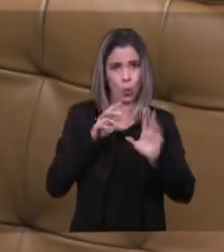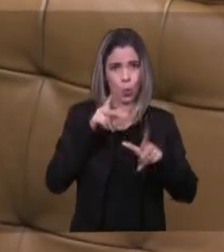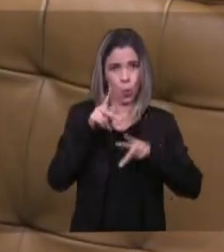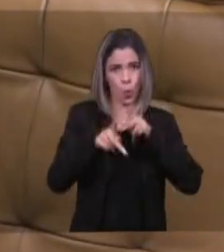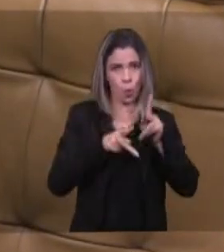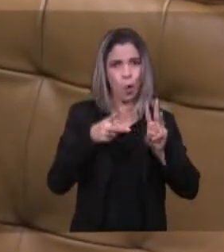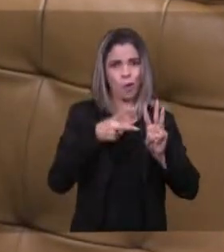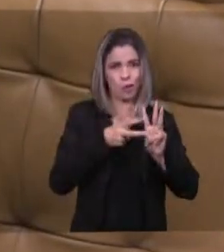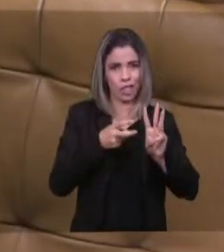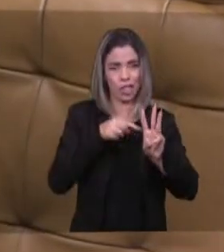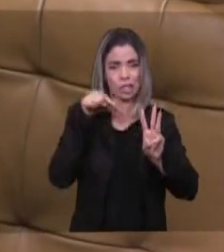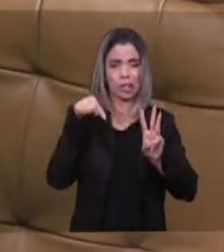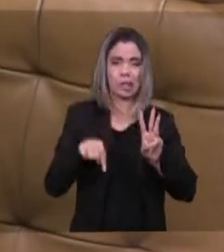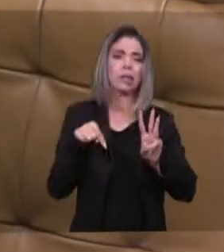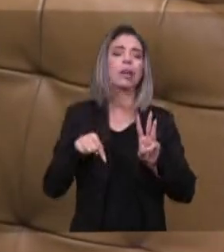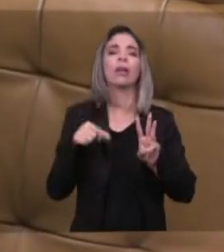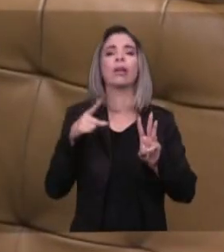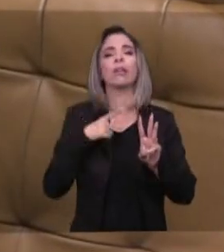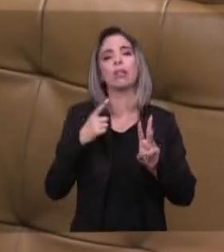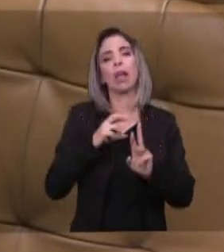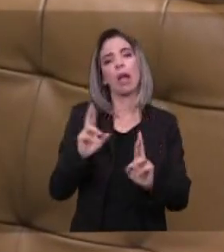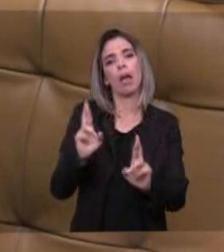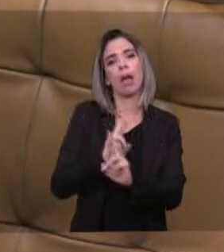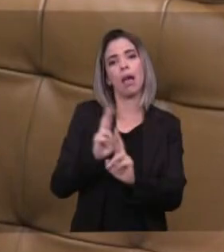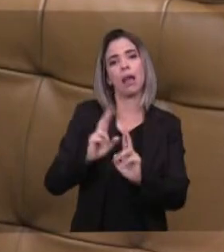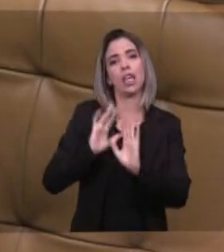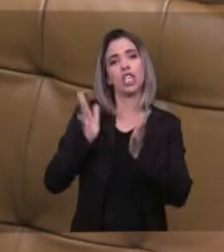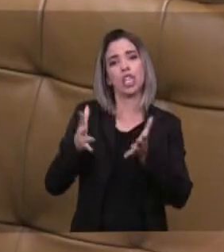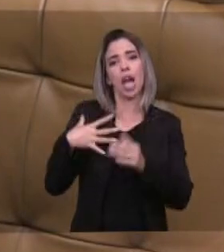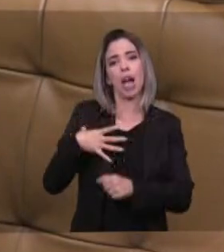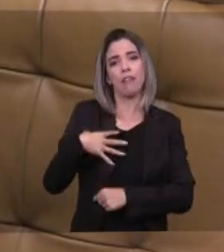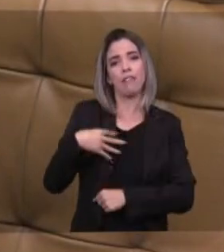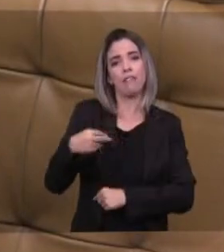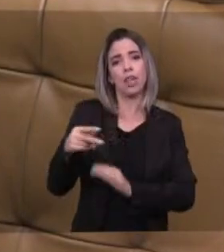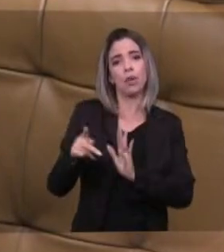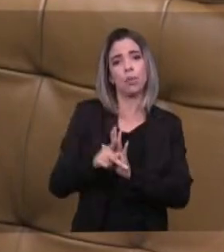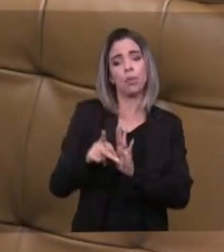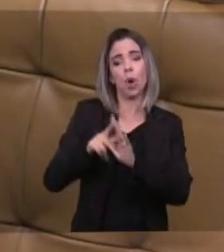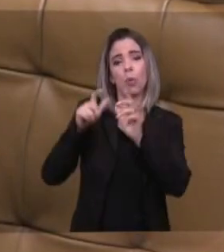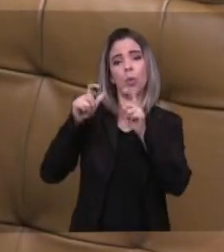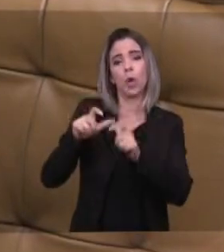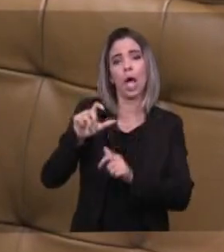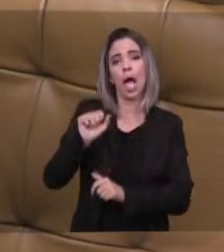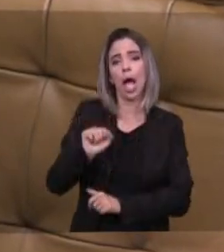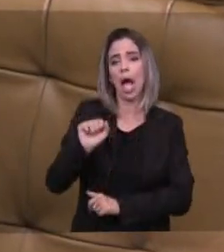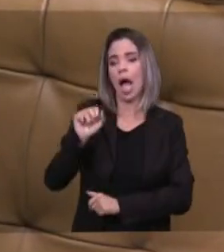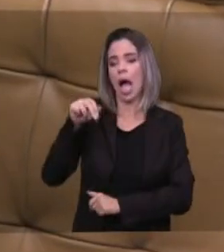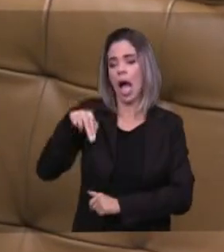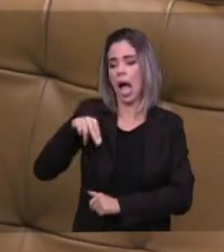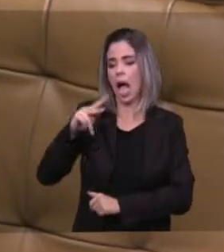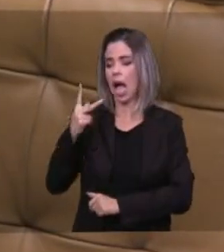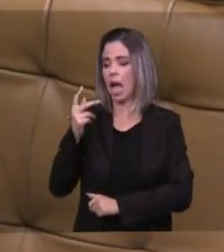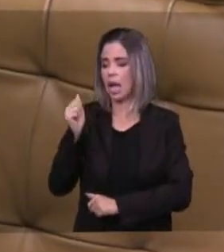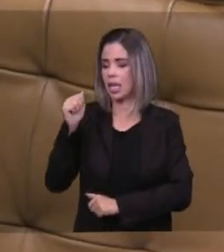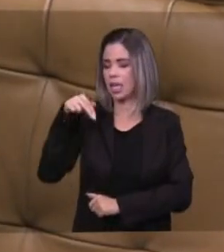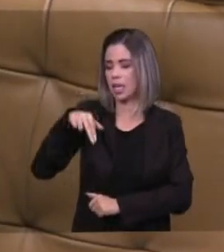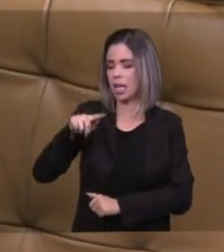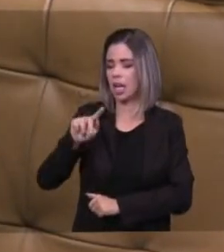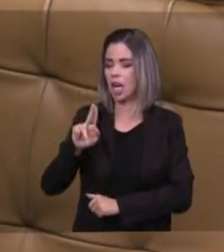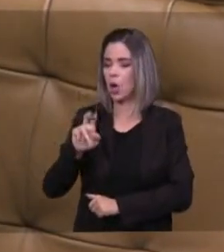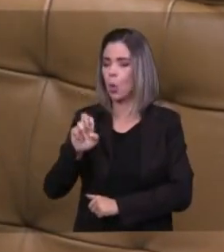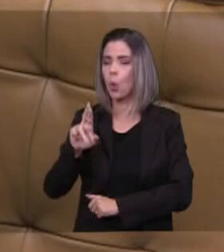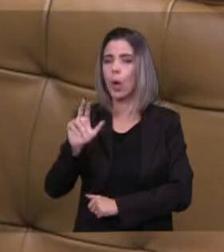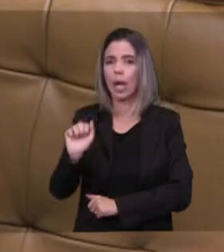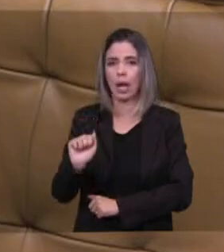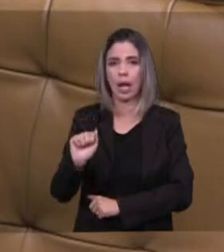teria sido estabelecido relações com o filho do Anhanguera, que chamara Anhanguerinha,